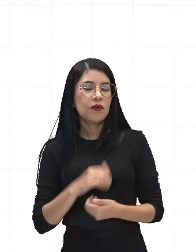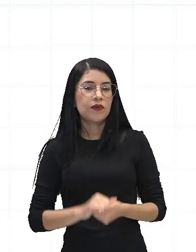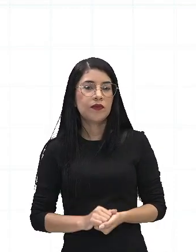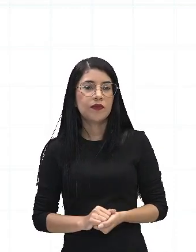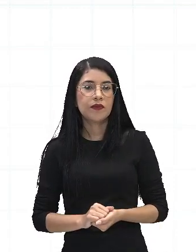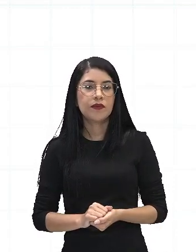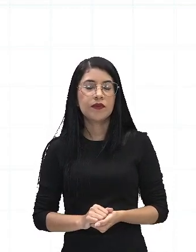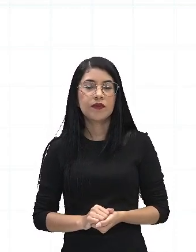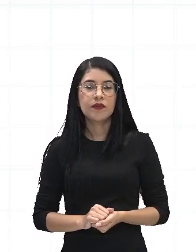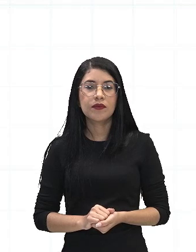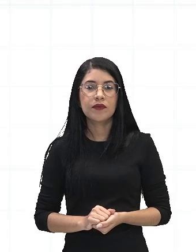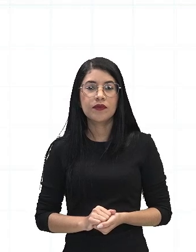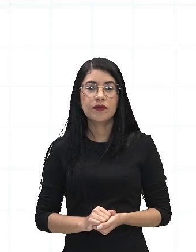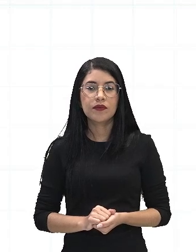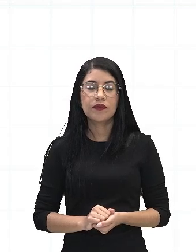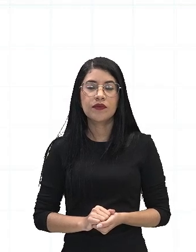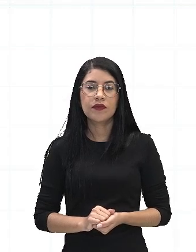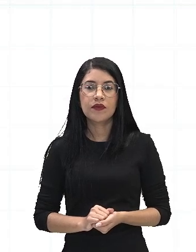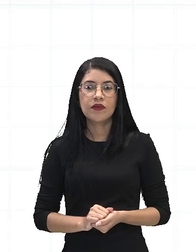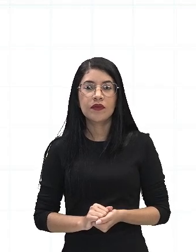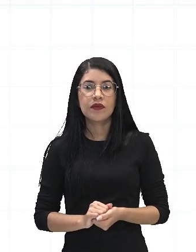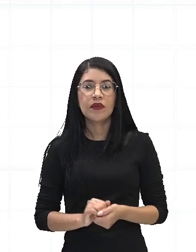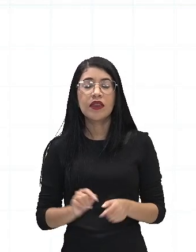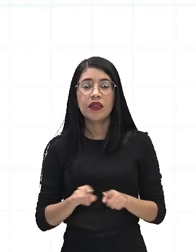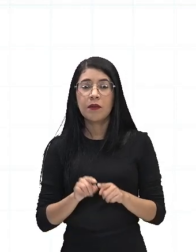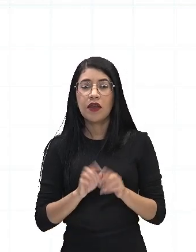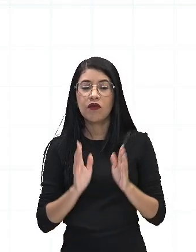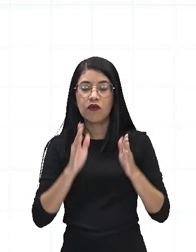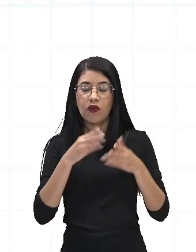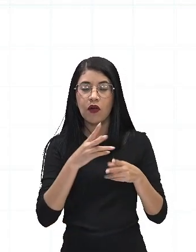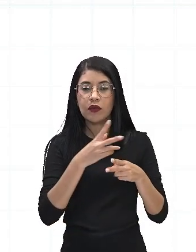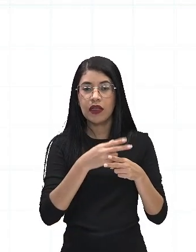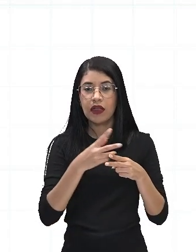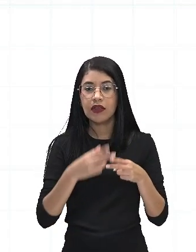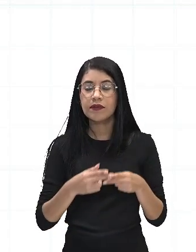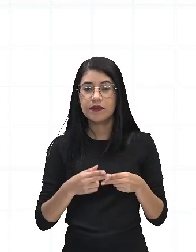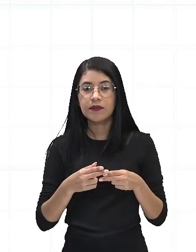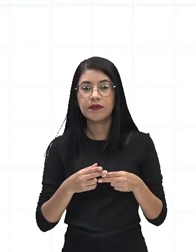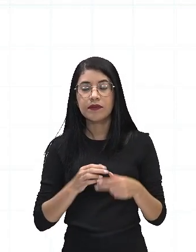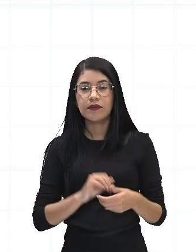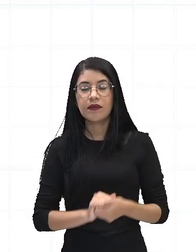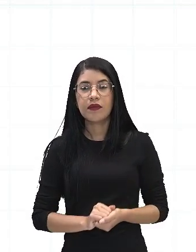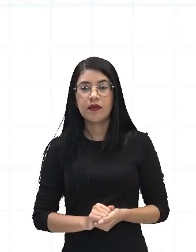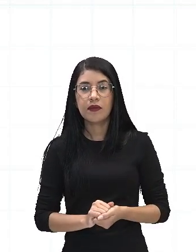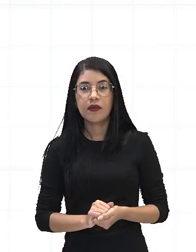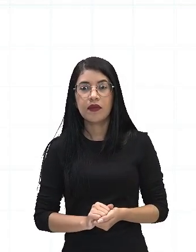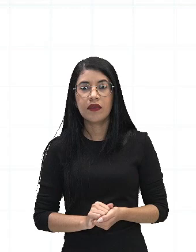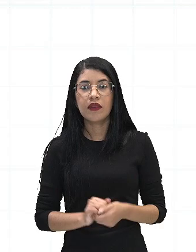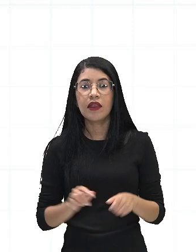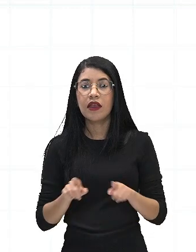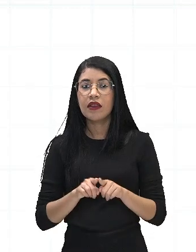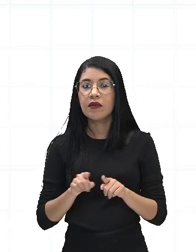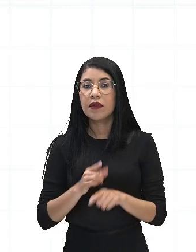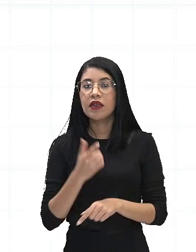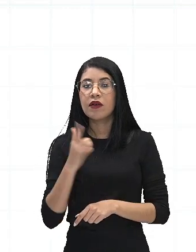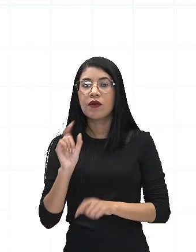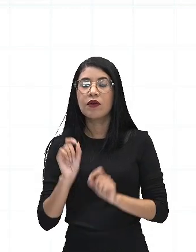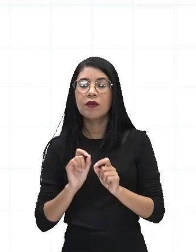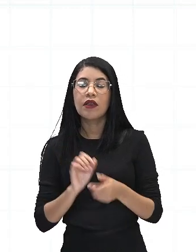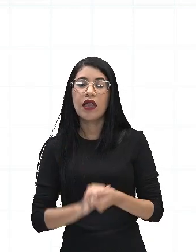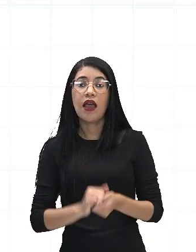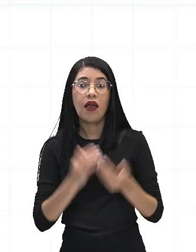resenha, certo? E para o objeto resenhado, para a série. Além disso, nós vamos ter também o uso do